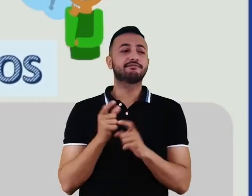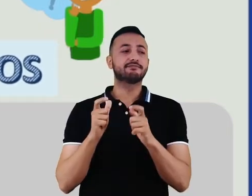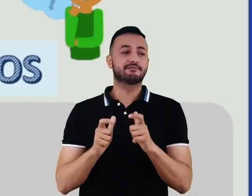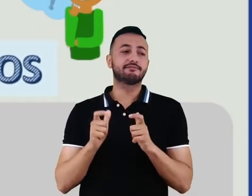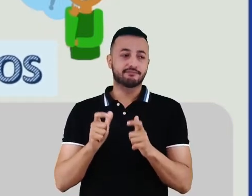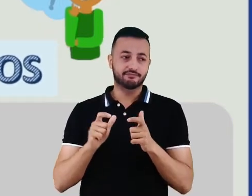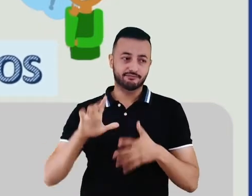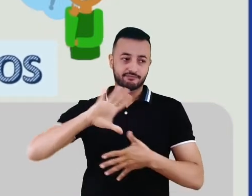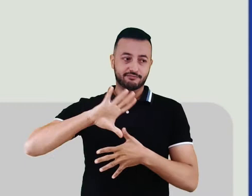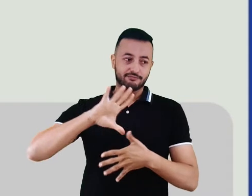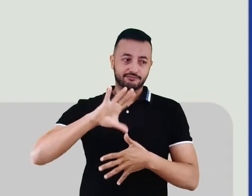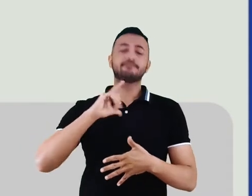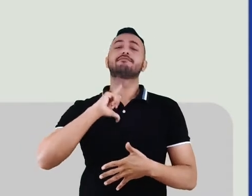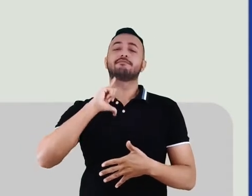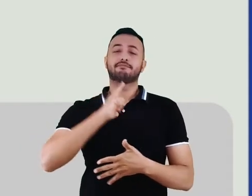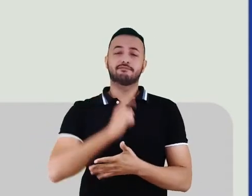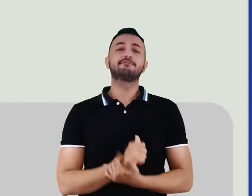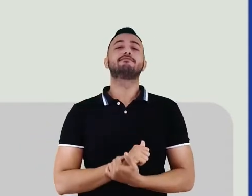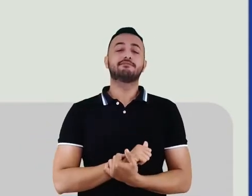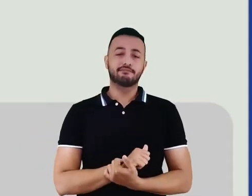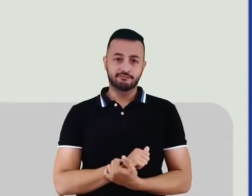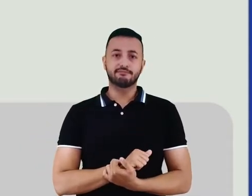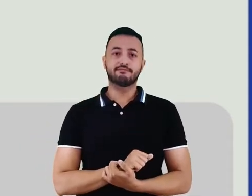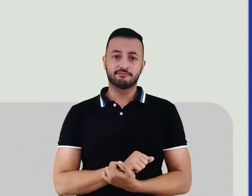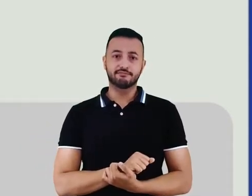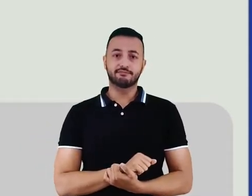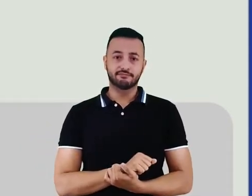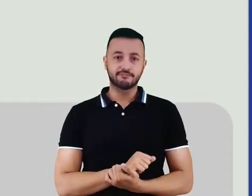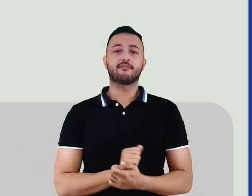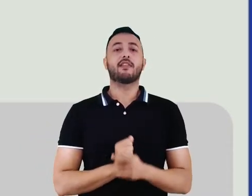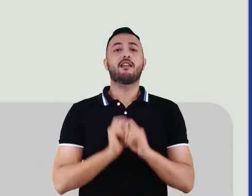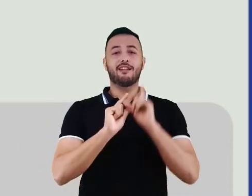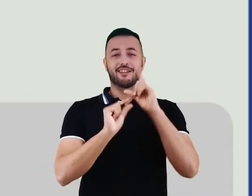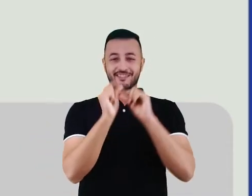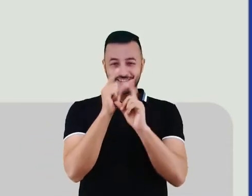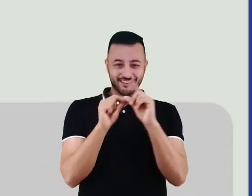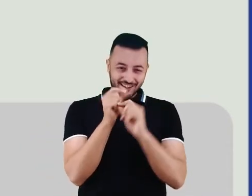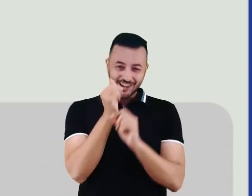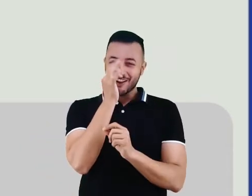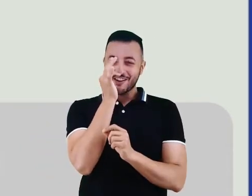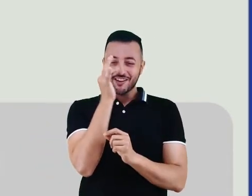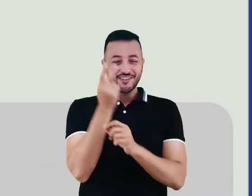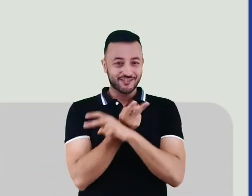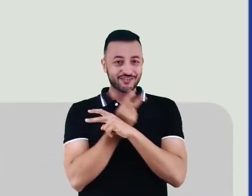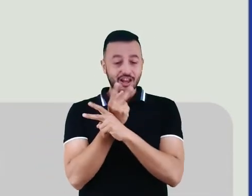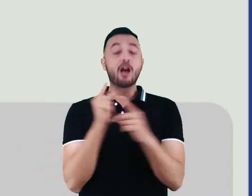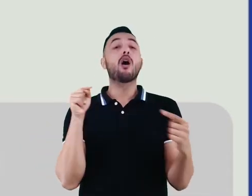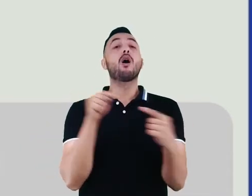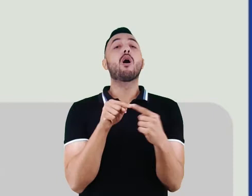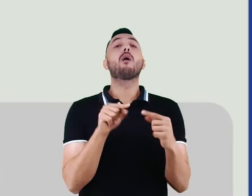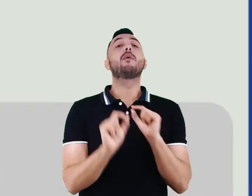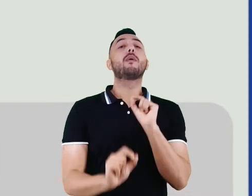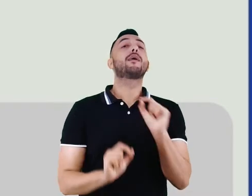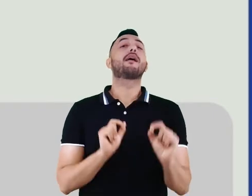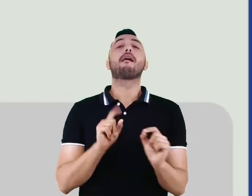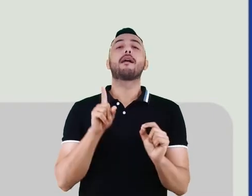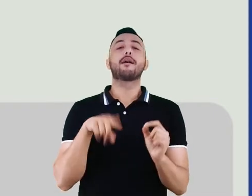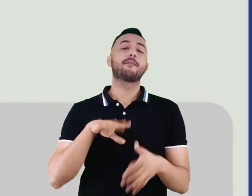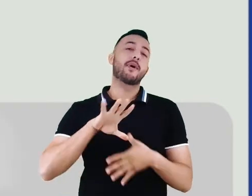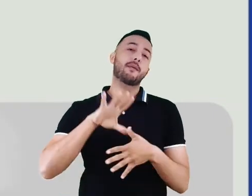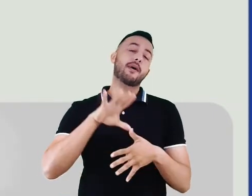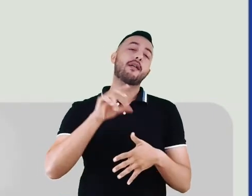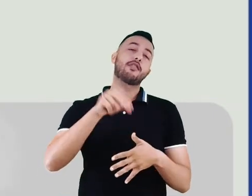nos mapas. Isso mesmo. A Rosa dos Ventos ela é encontrada nos mapas. O norte está em